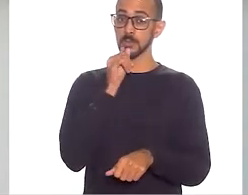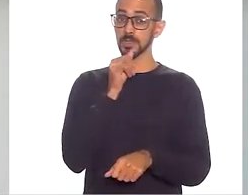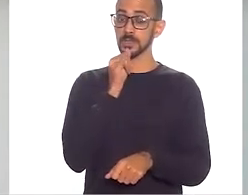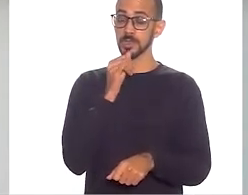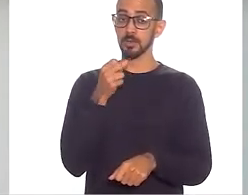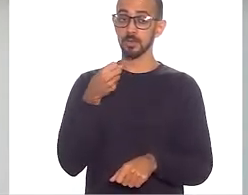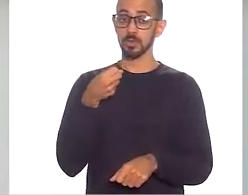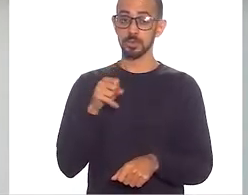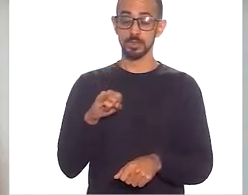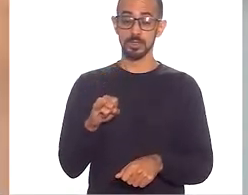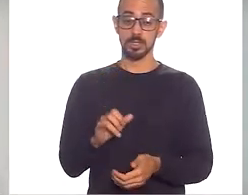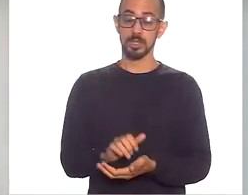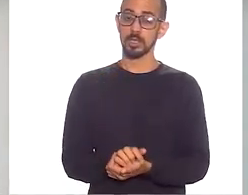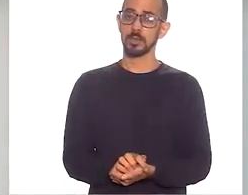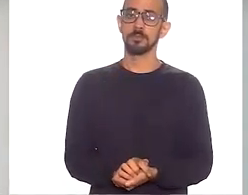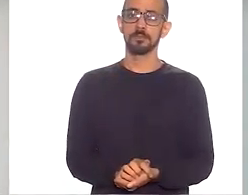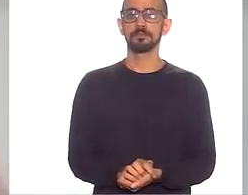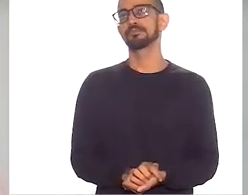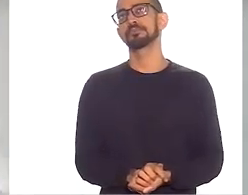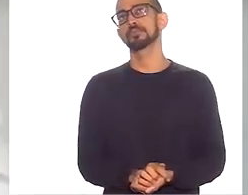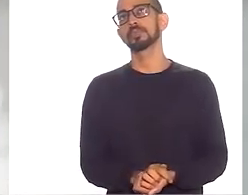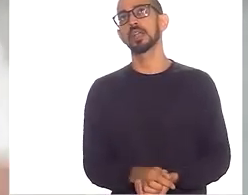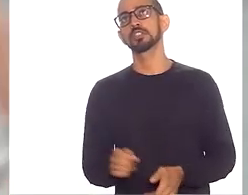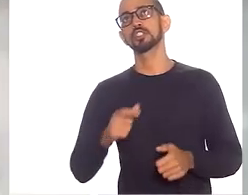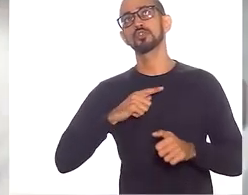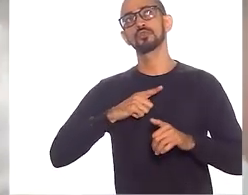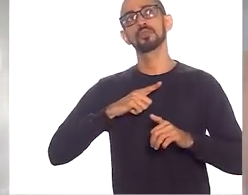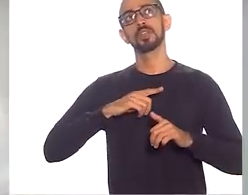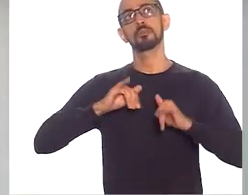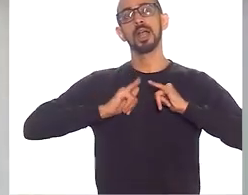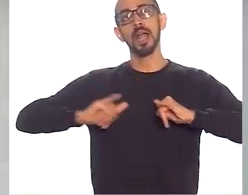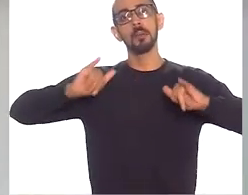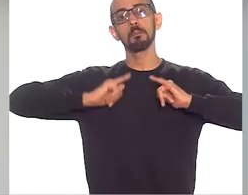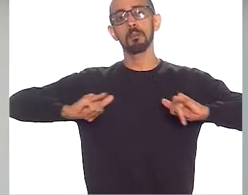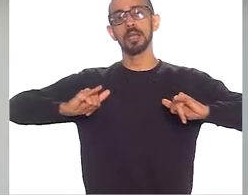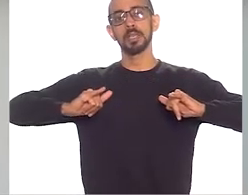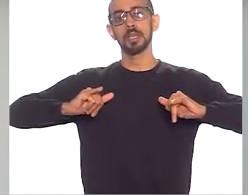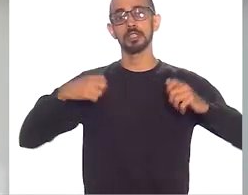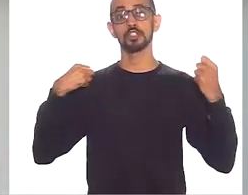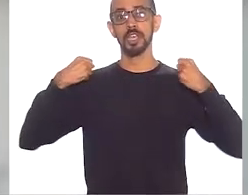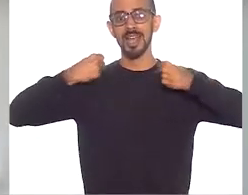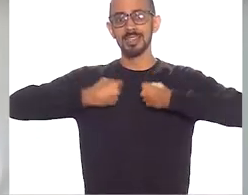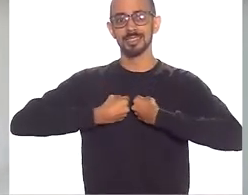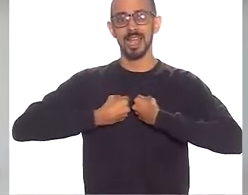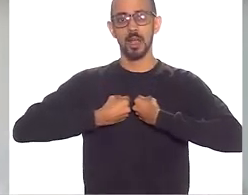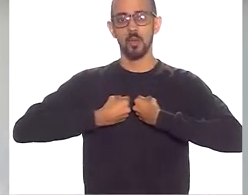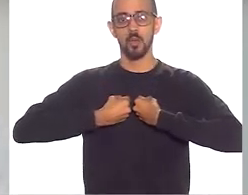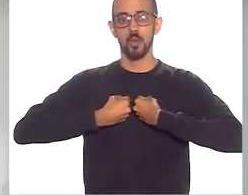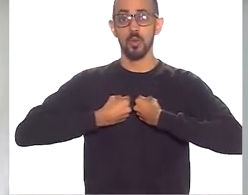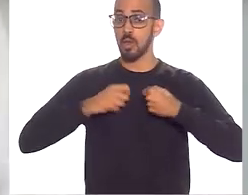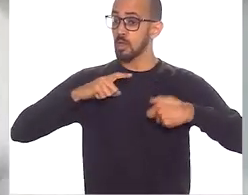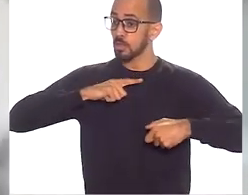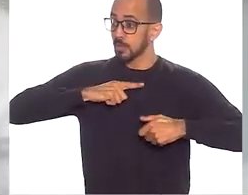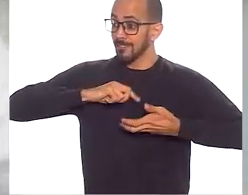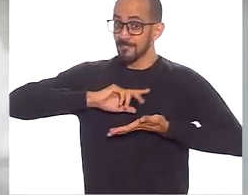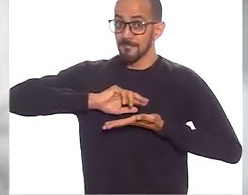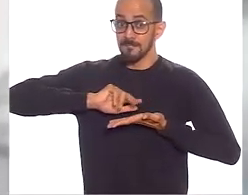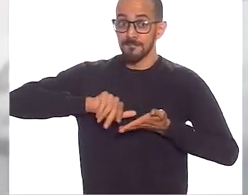quando a gente faz para o frio, no chu, então, que é muito comum, aquelas grandes campanhas de agasalho. Você vai aos supermercados,